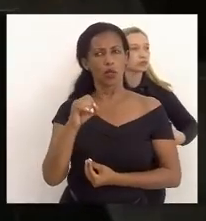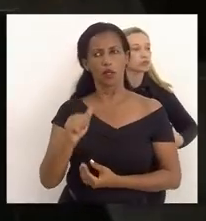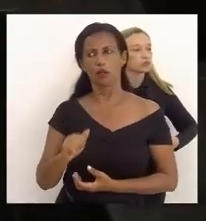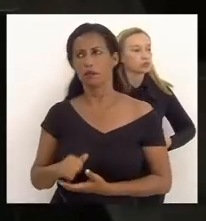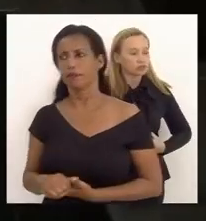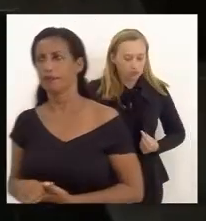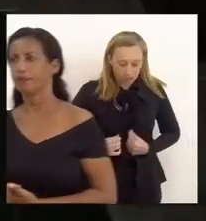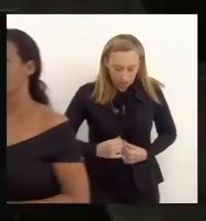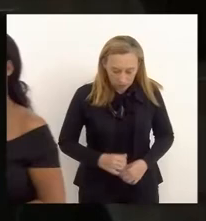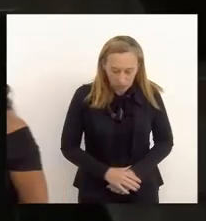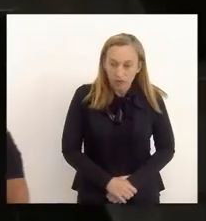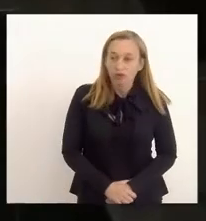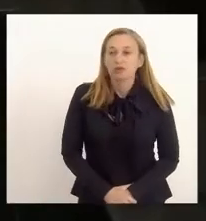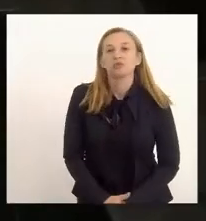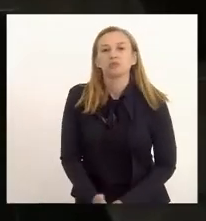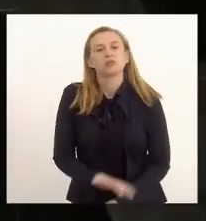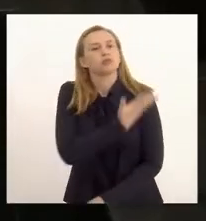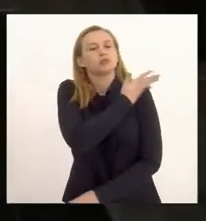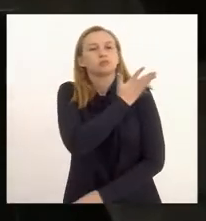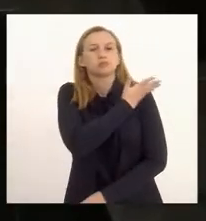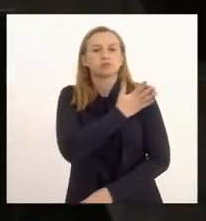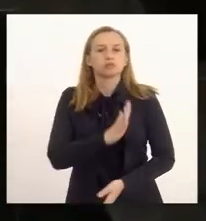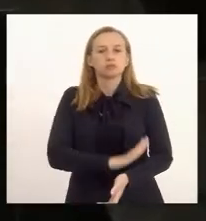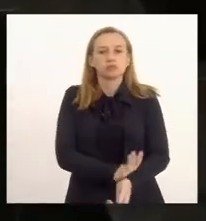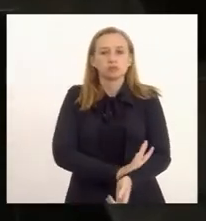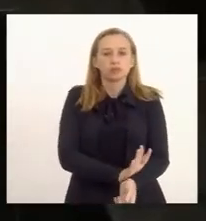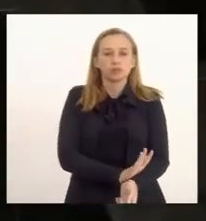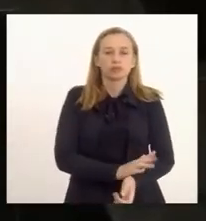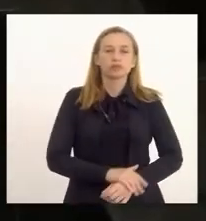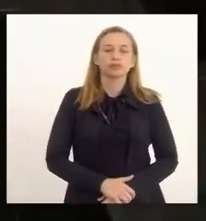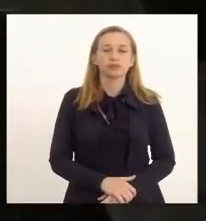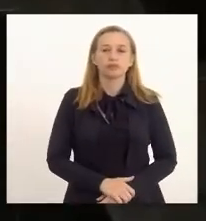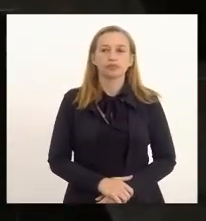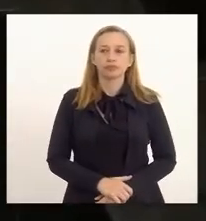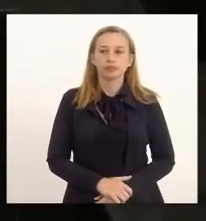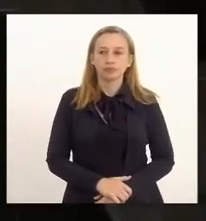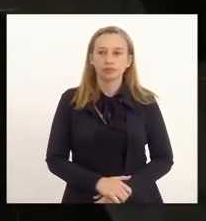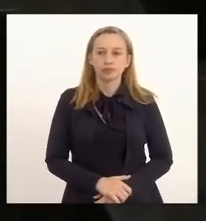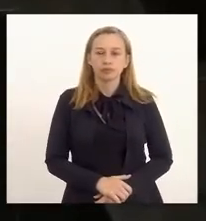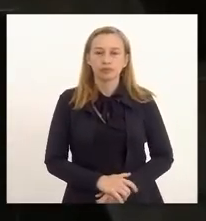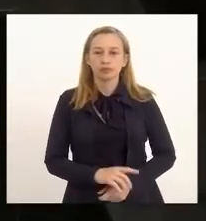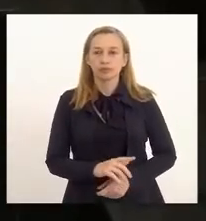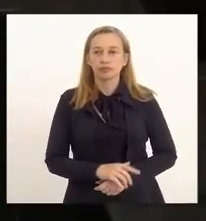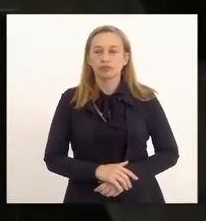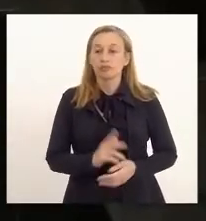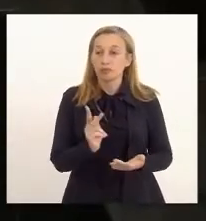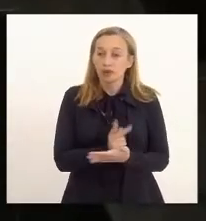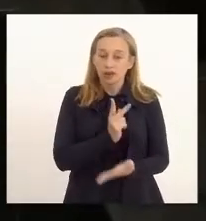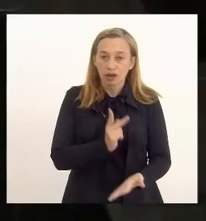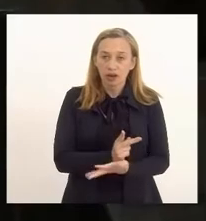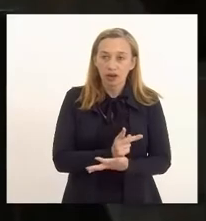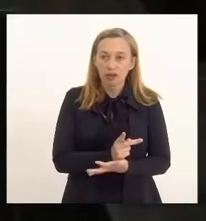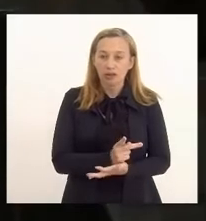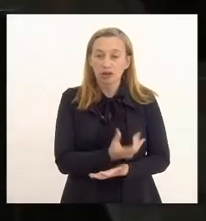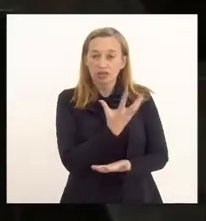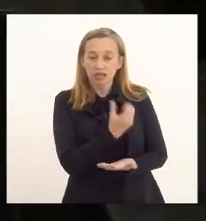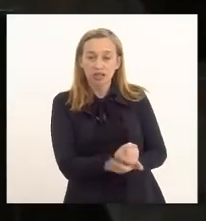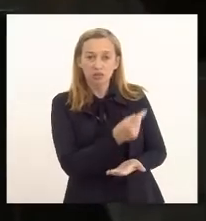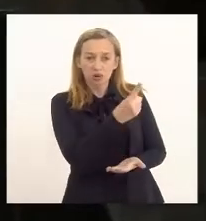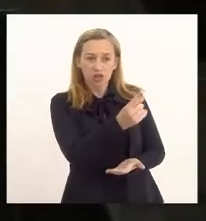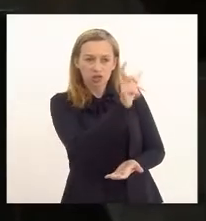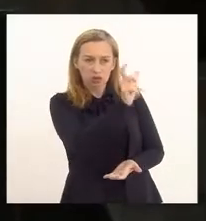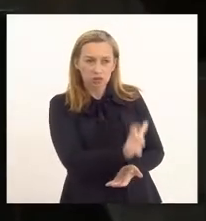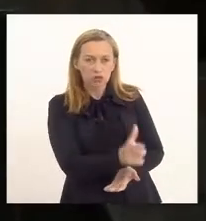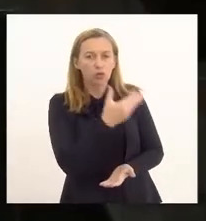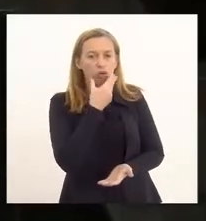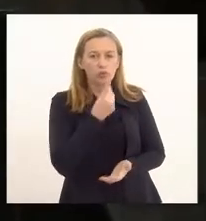atitude preconceituosa, racista, discriminadora, desqualificadora, adotada por este senhor à frente